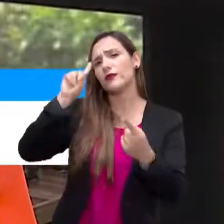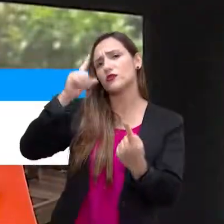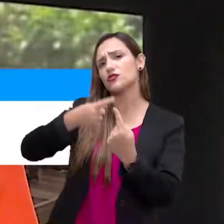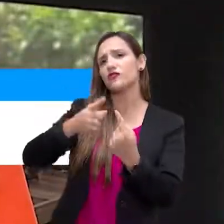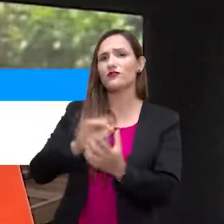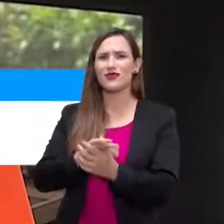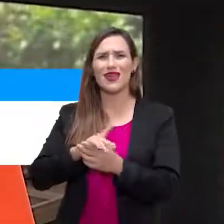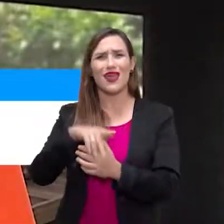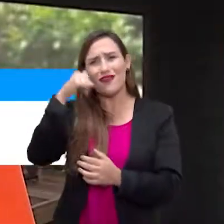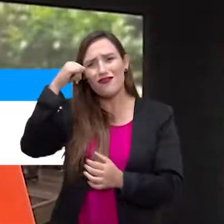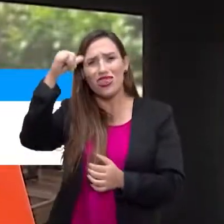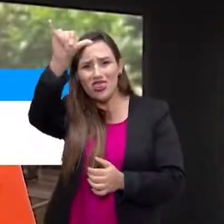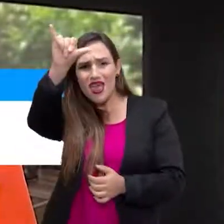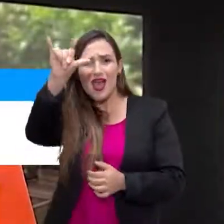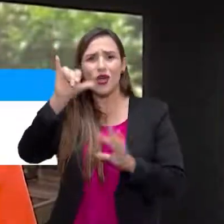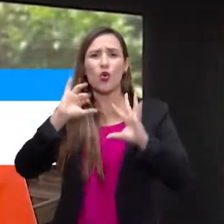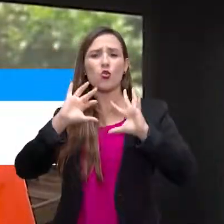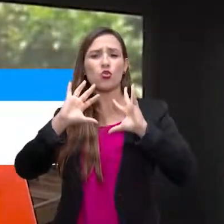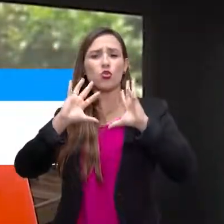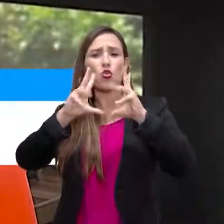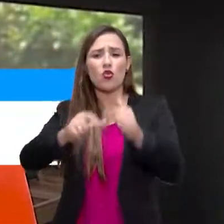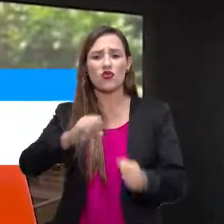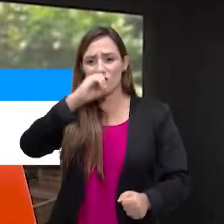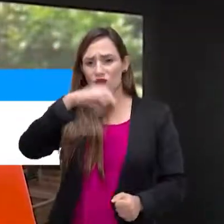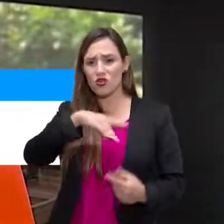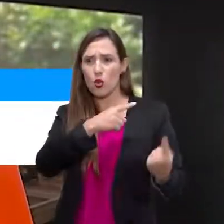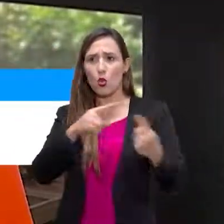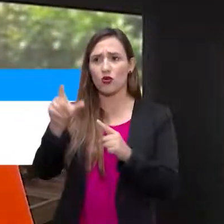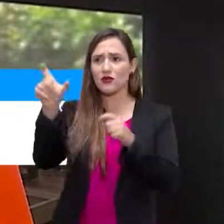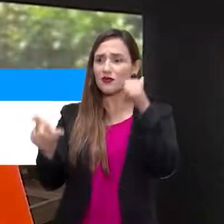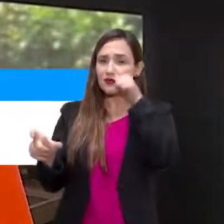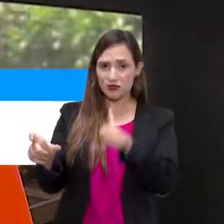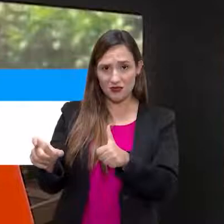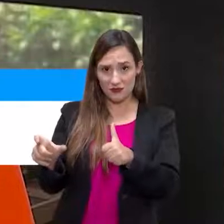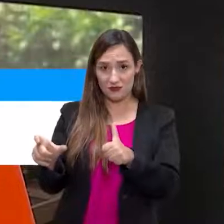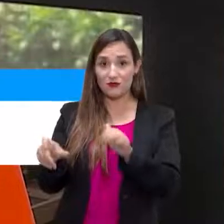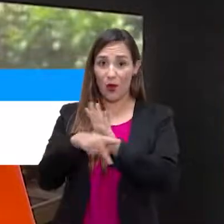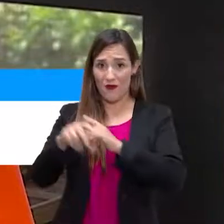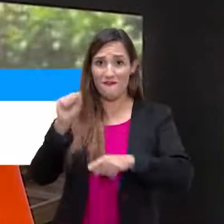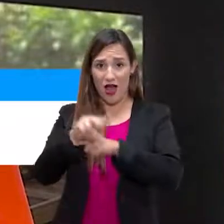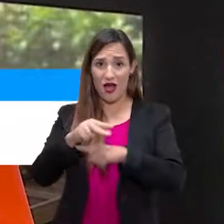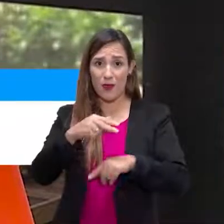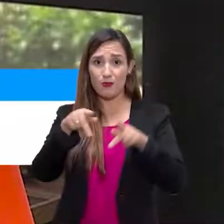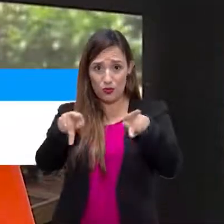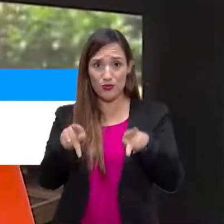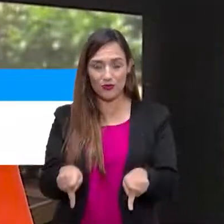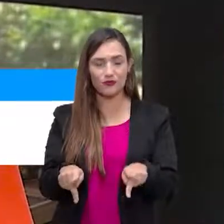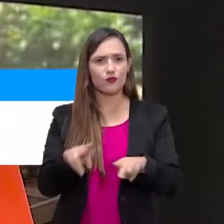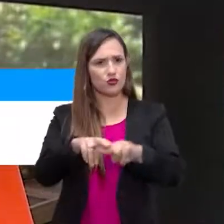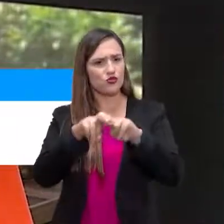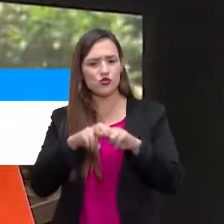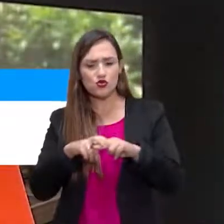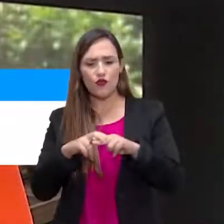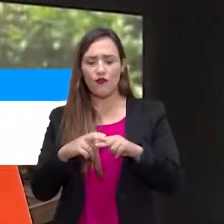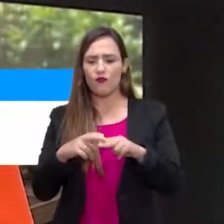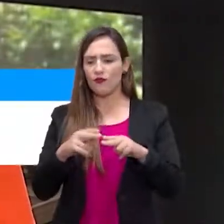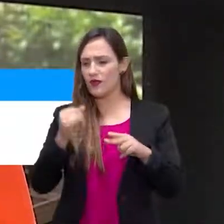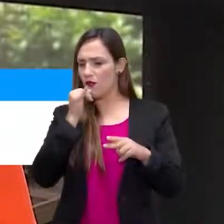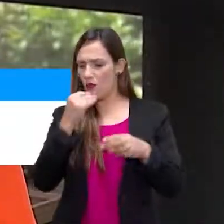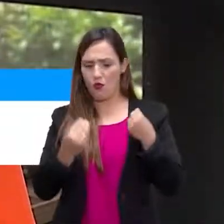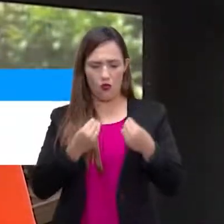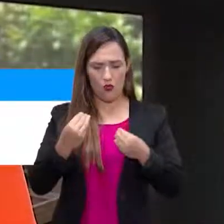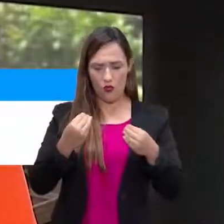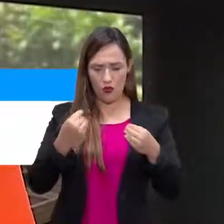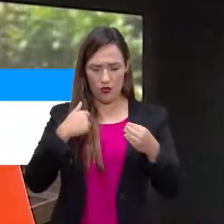prevenir todo e qualquer tipo de violência contra as nossas mulheres, né? E a maneira de ser, a maneira